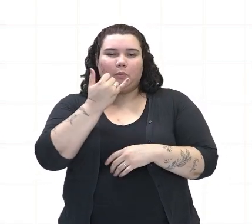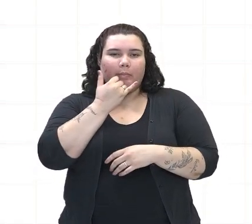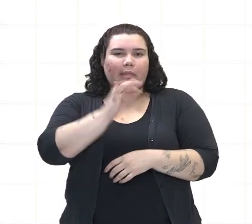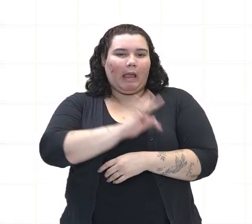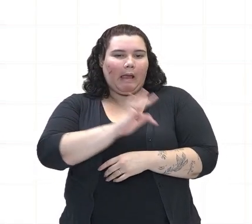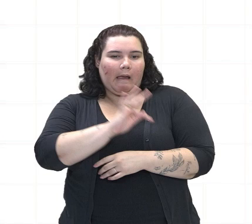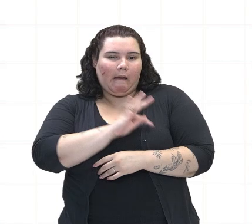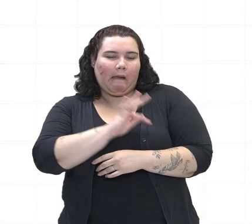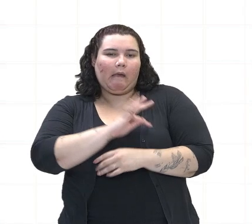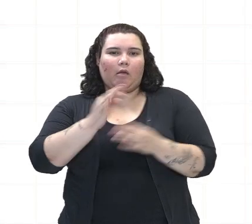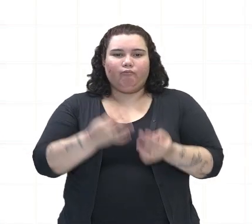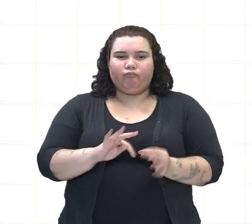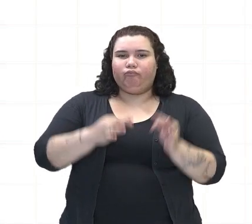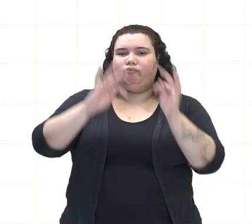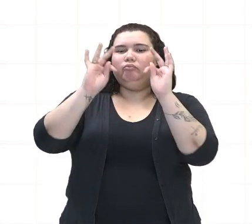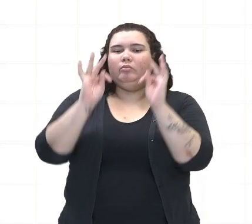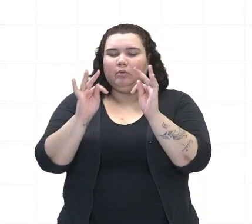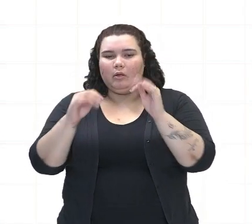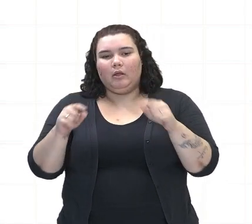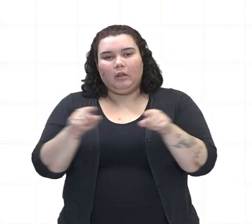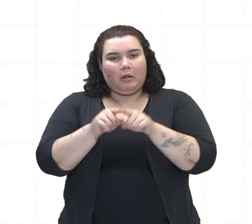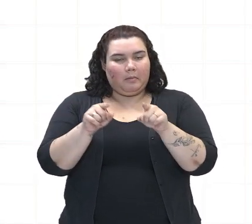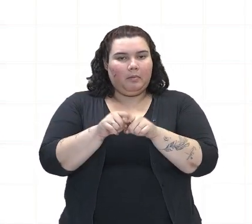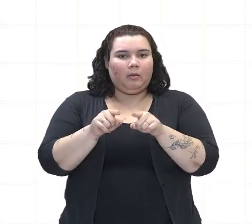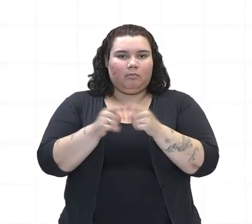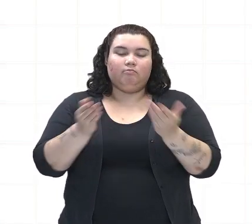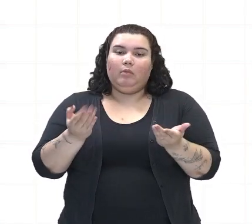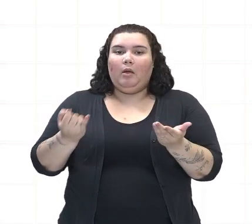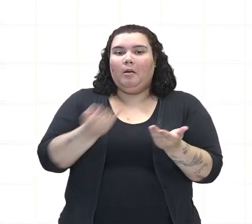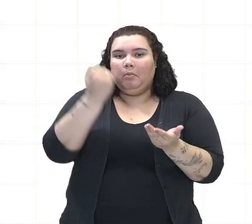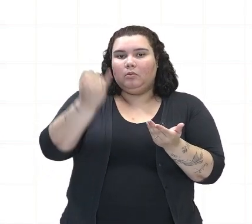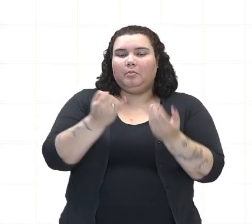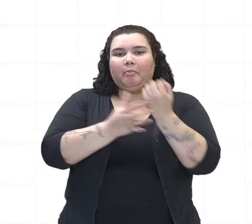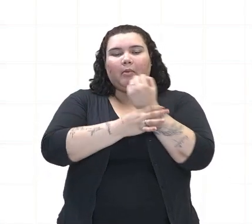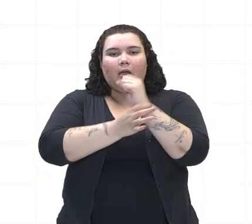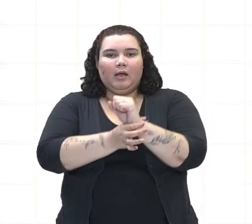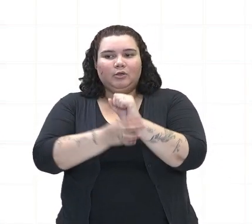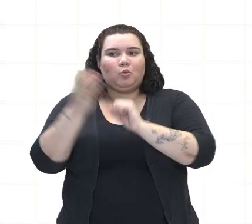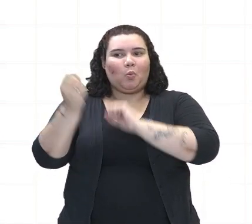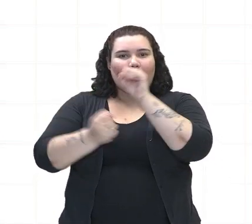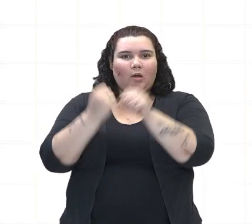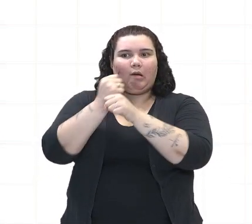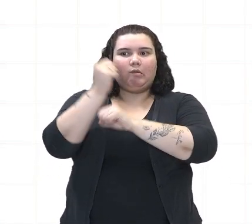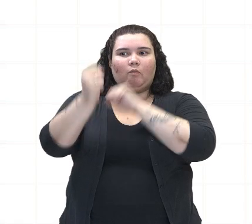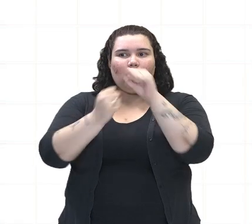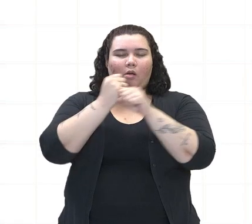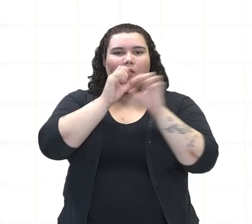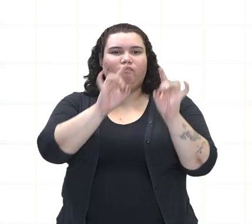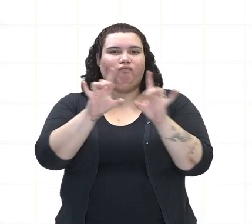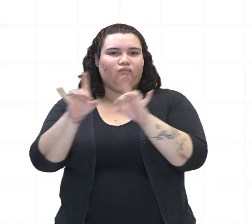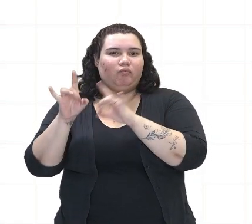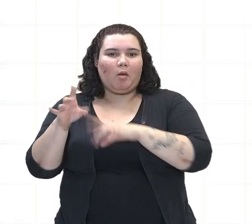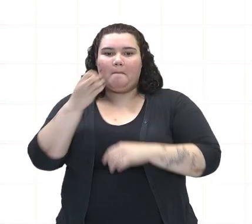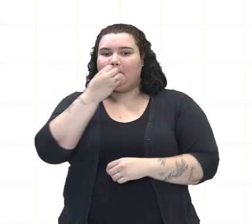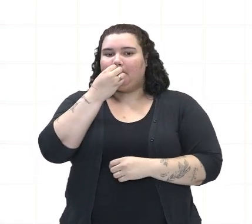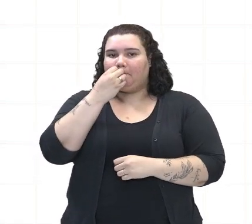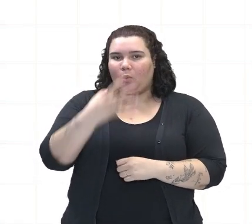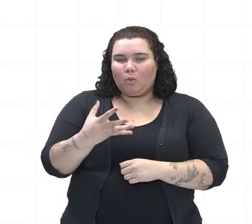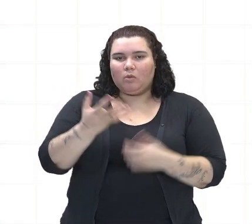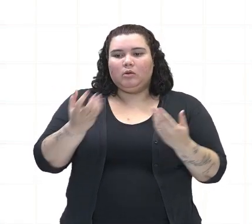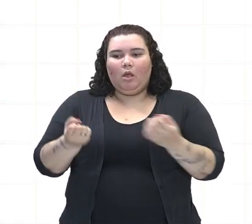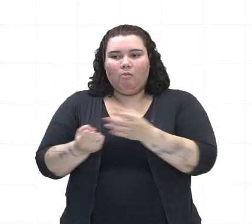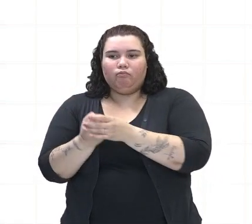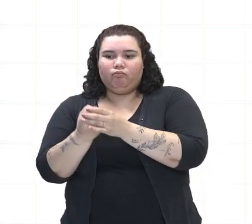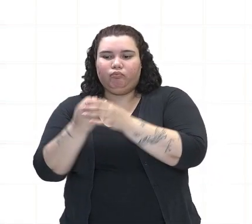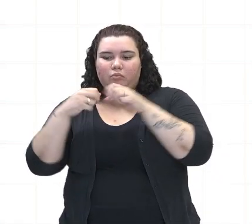muito moderna. Né? Tudo isso é importante também para garantir esse lucro todo ano. Né? Toda safra, planta, colhe,